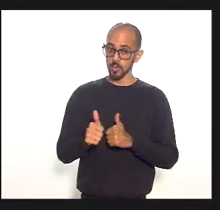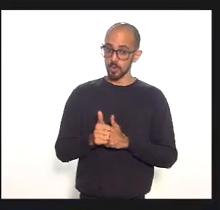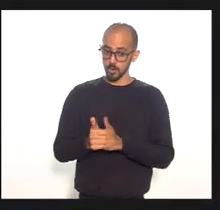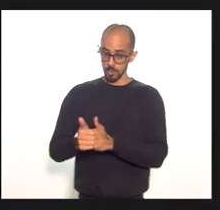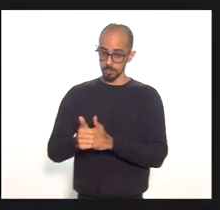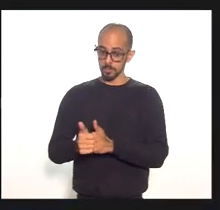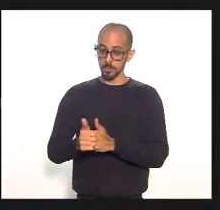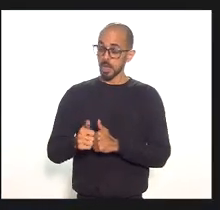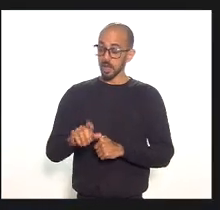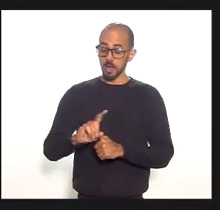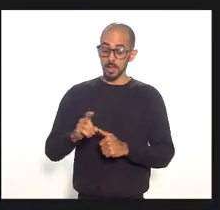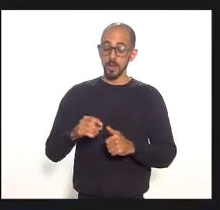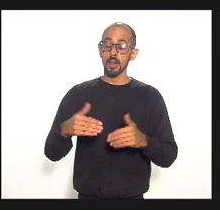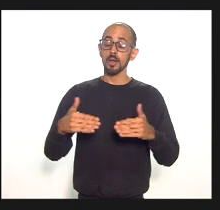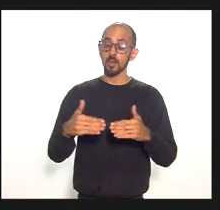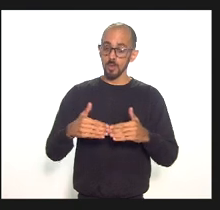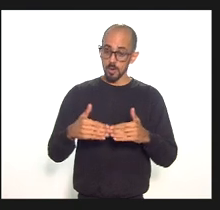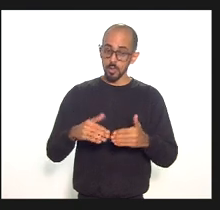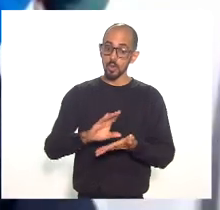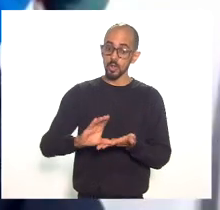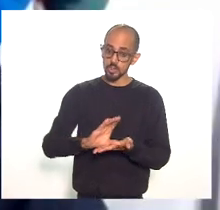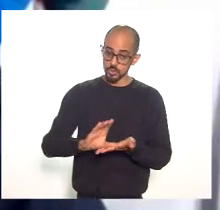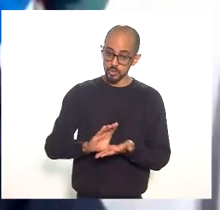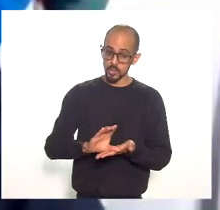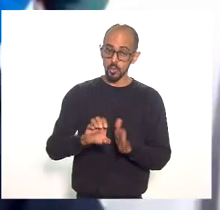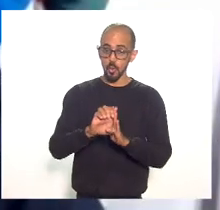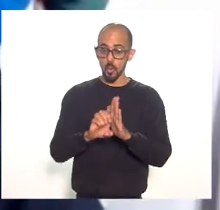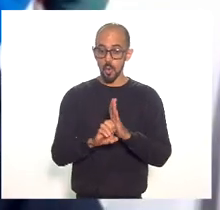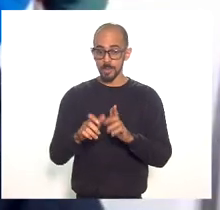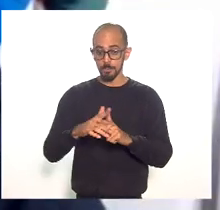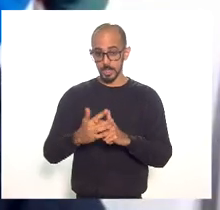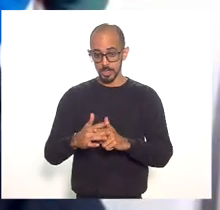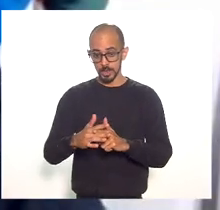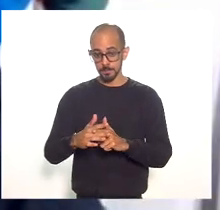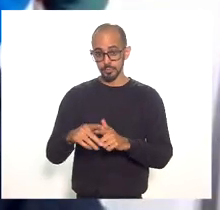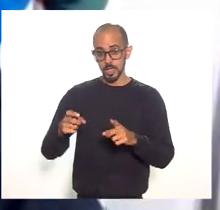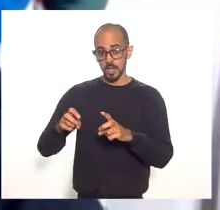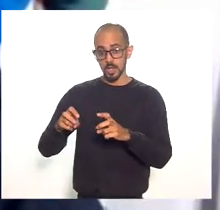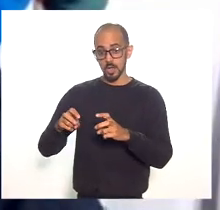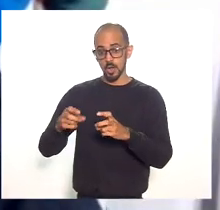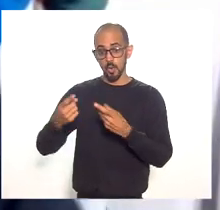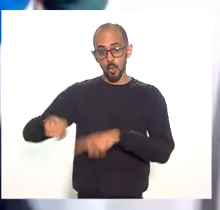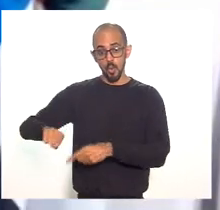emendas. De combate a discriminações,